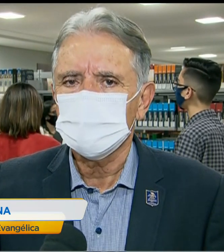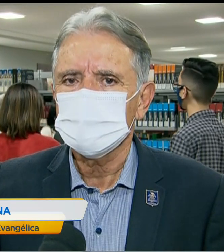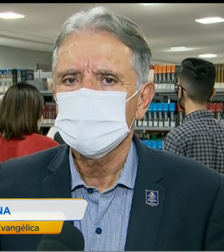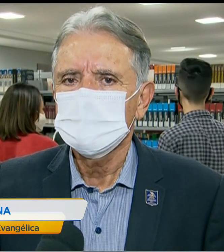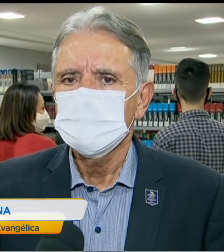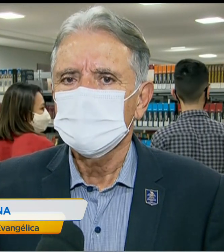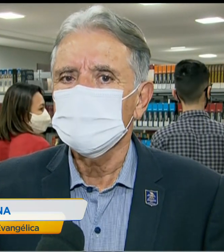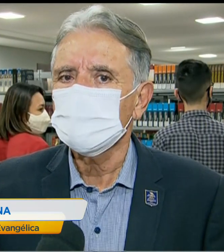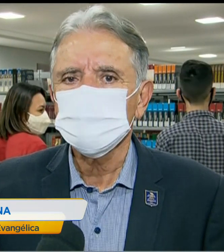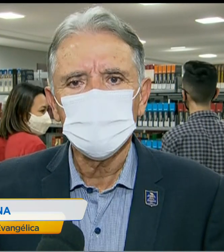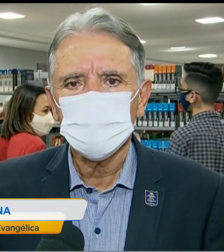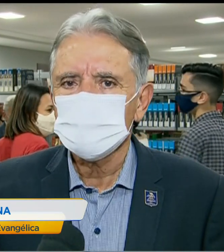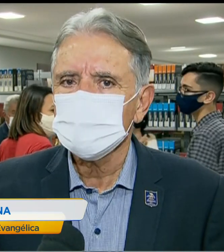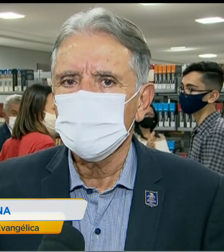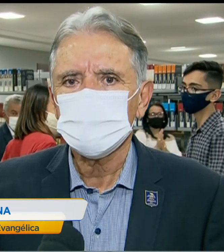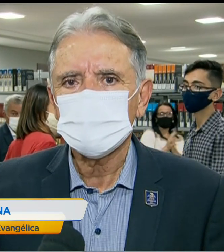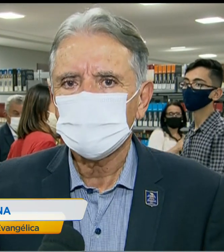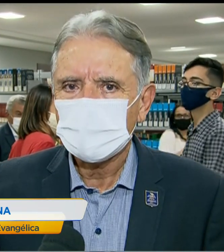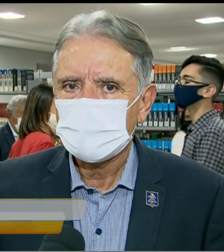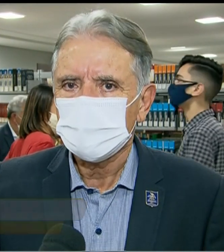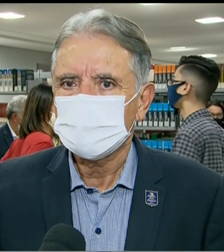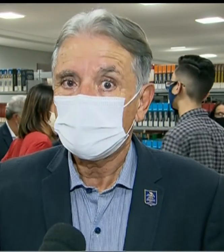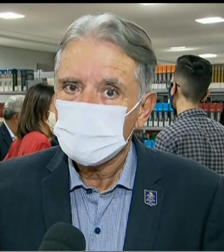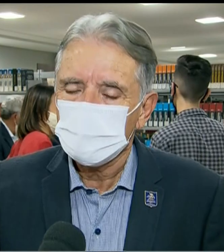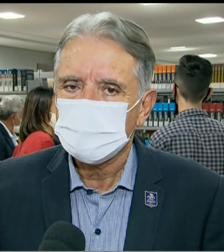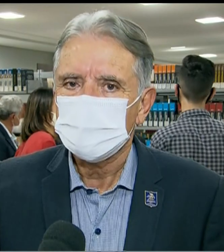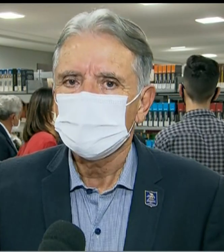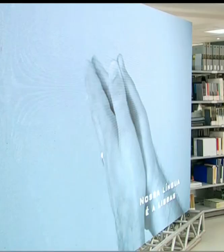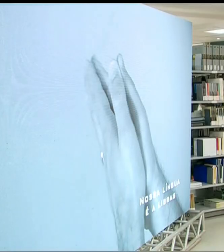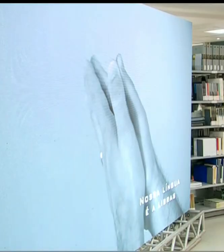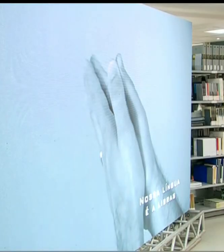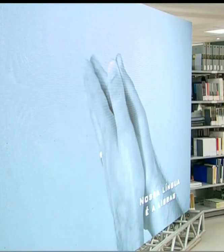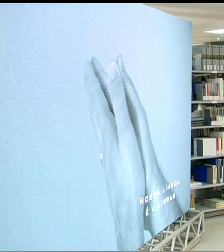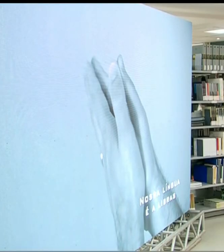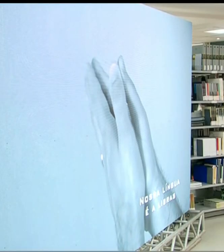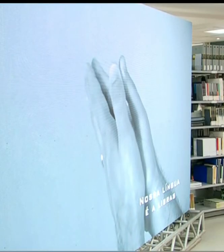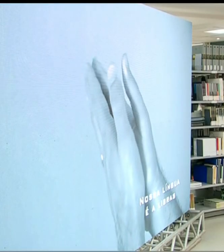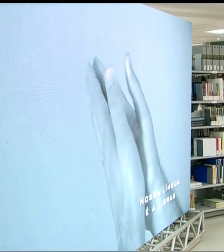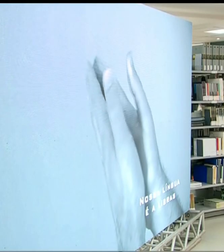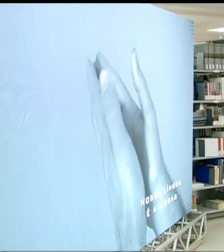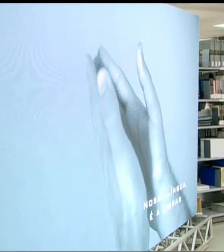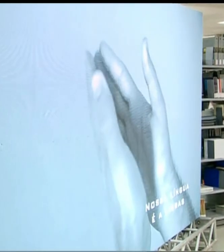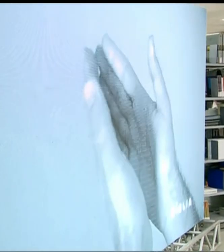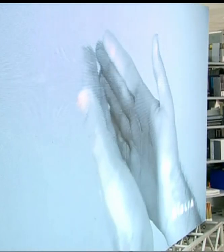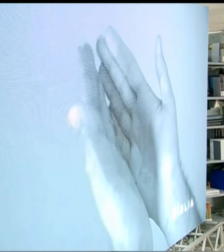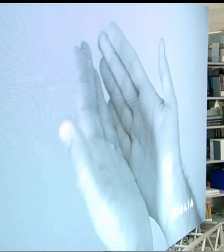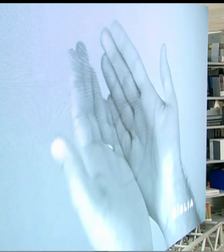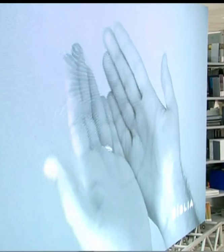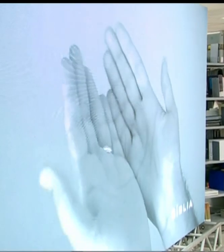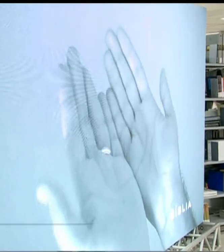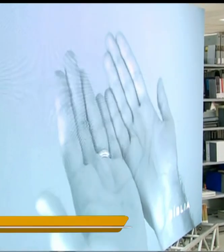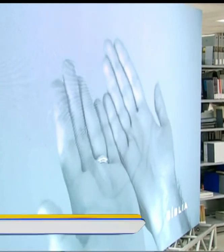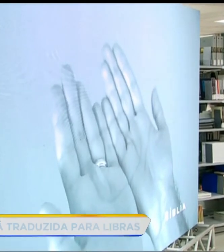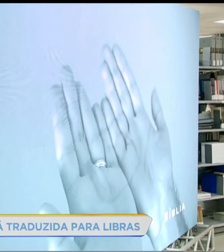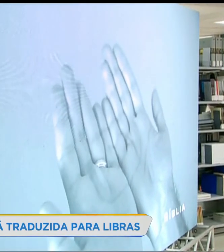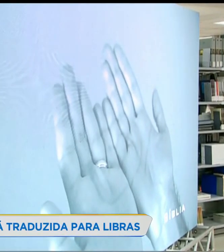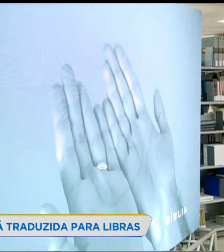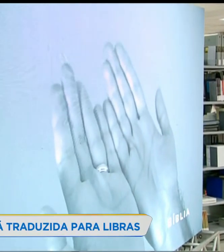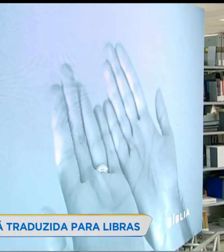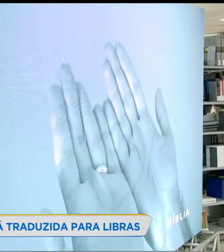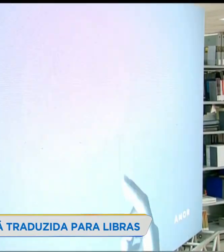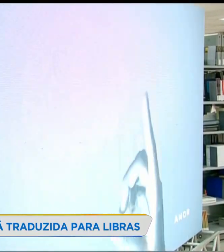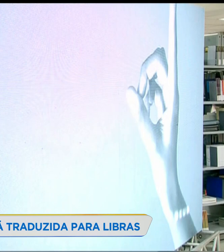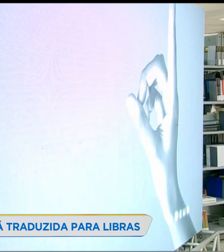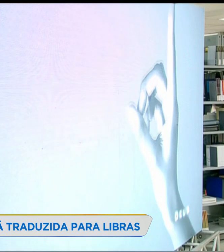entre nós, que não tinham conhecimento da palavra, da Bíblia. A Bíblia, que já foi traduzida para inúmeras línguas no mundo,